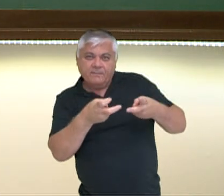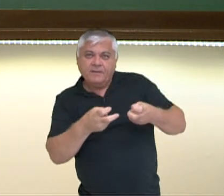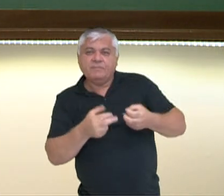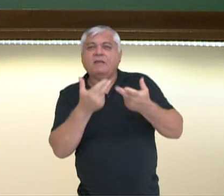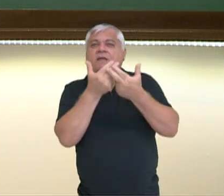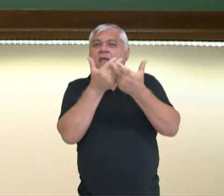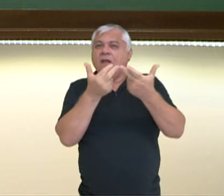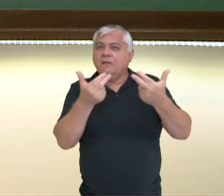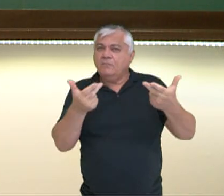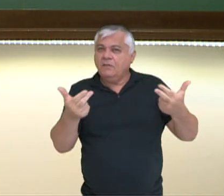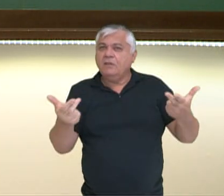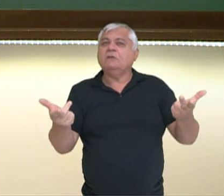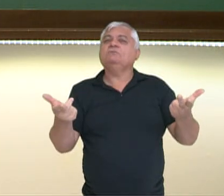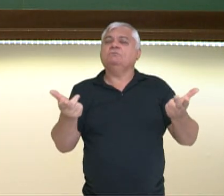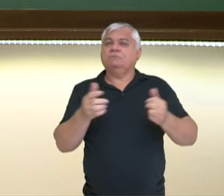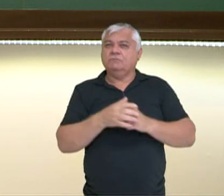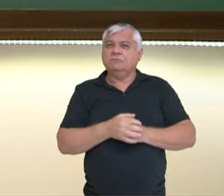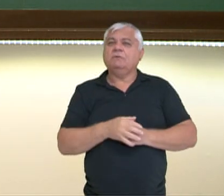Então,